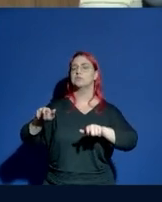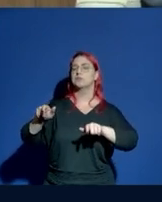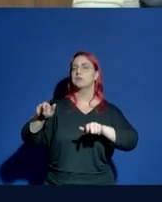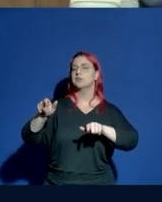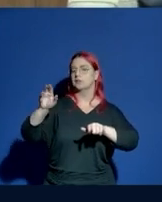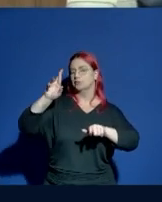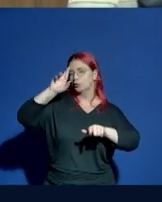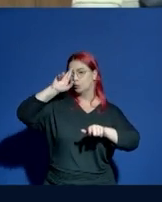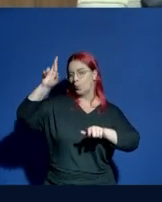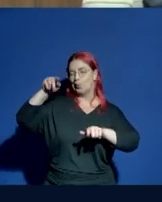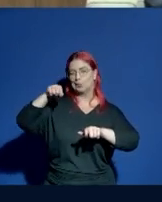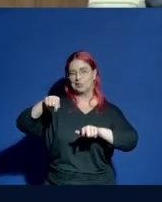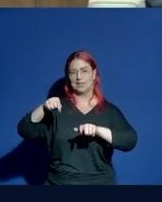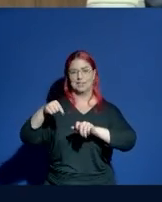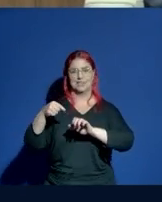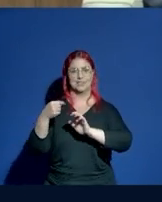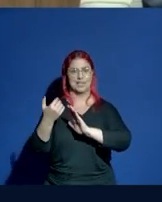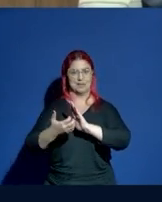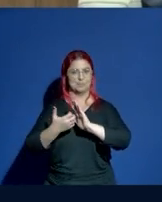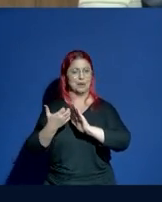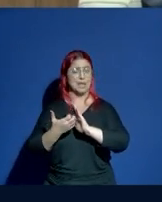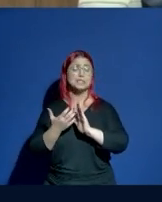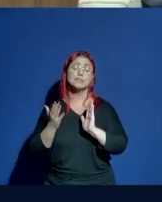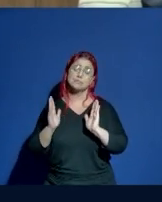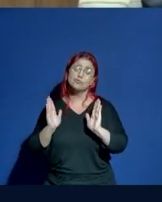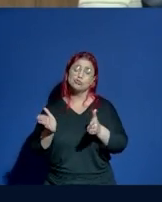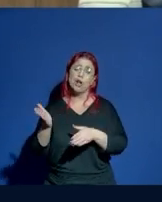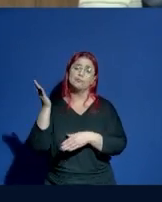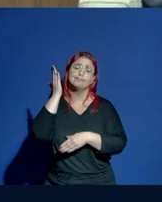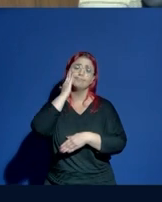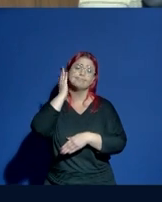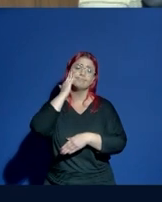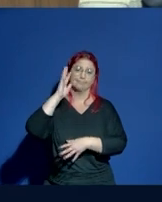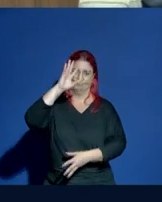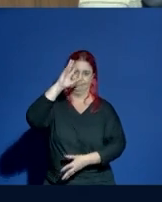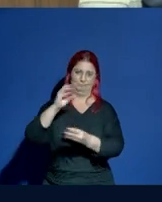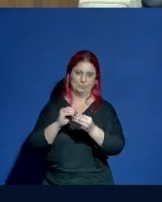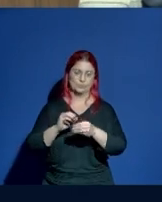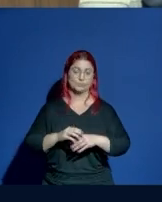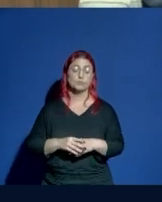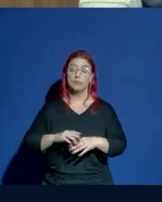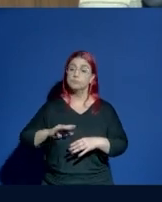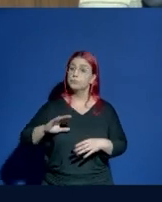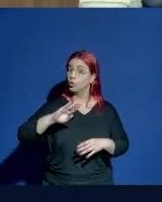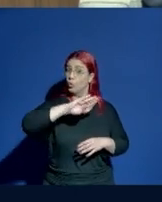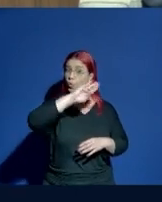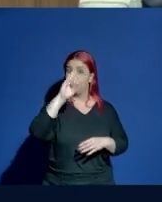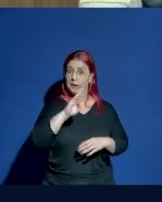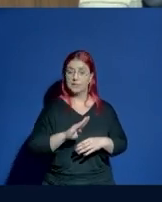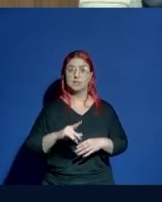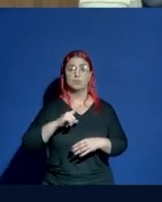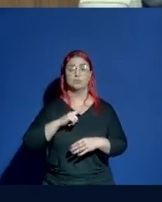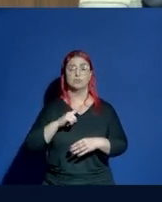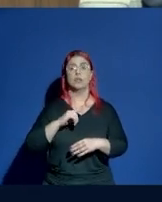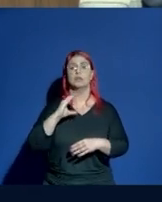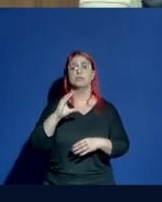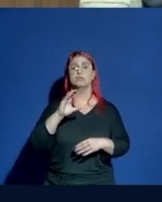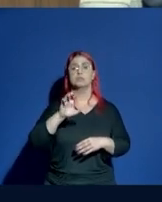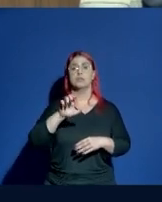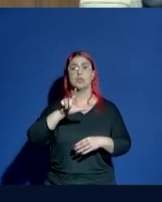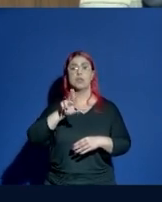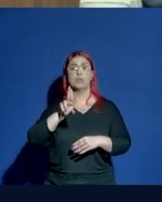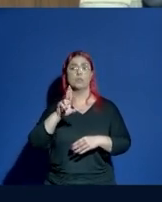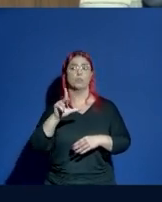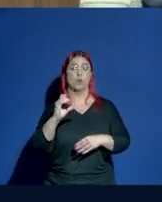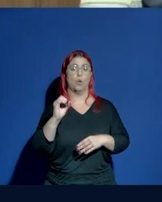as safras futuras já estão bem posicionadas então todo esse cenário Brasil com celulose exportando cada vez mais